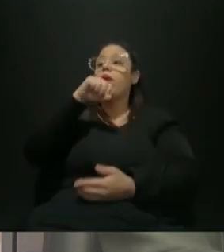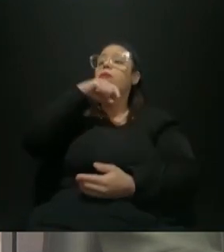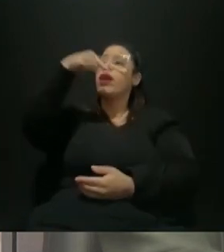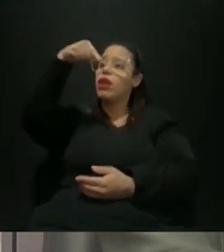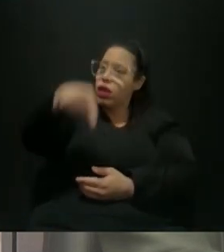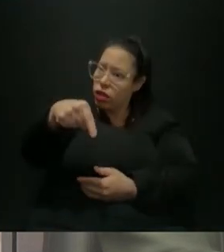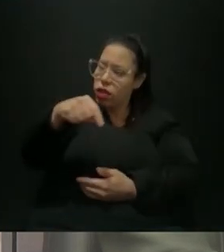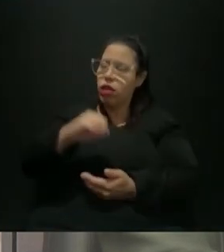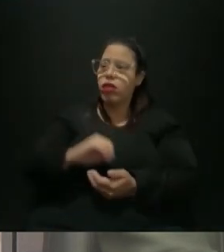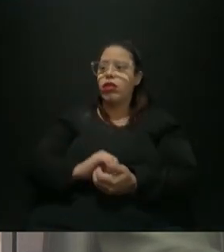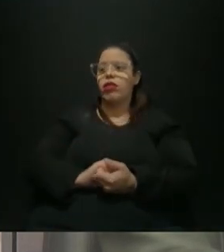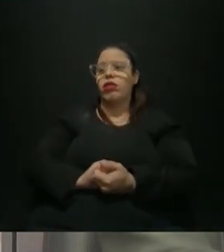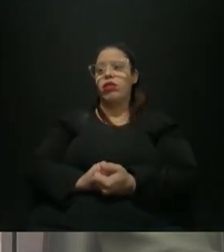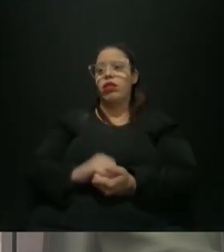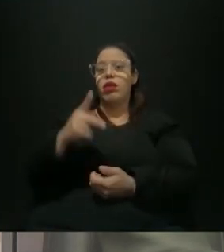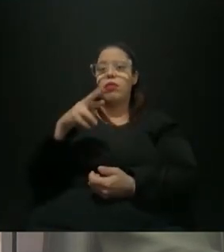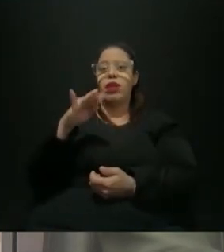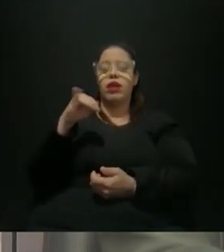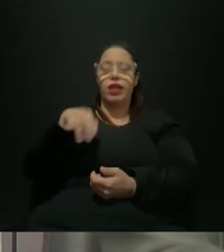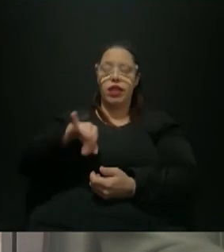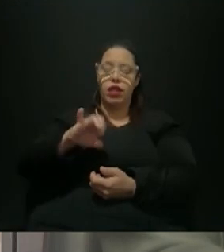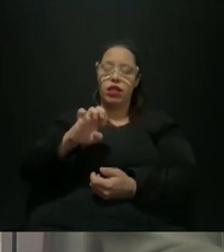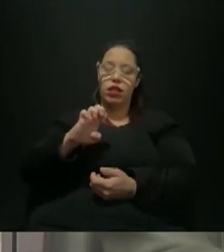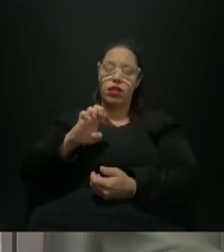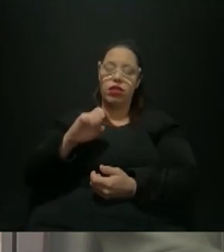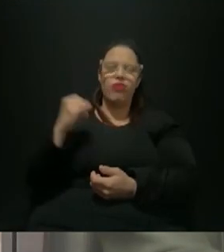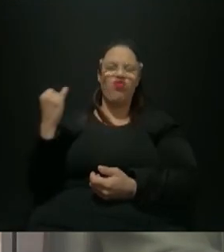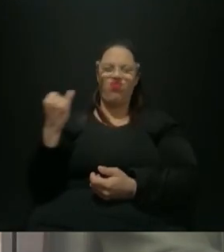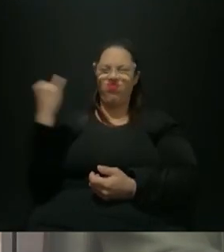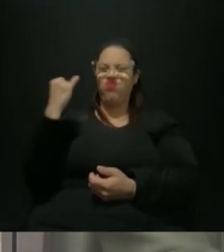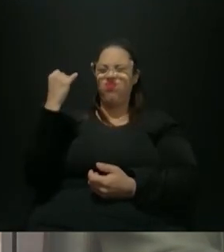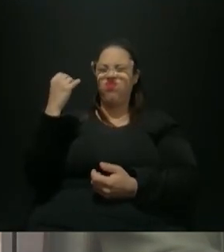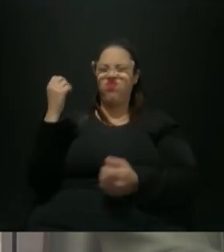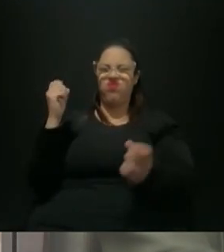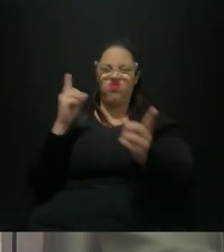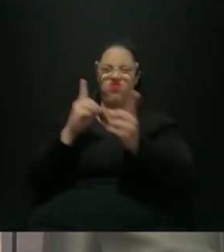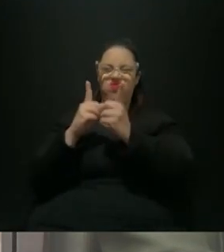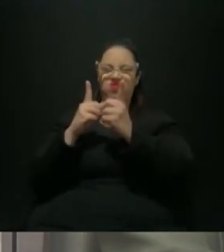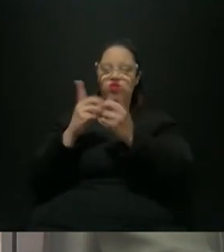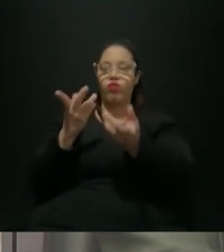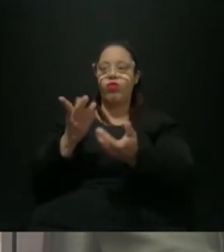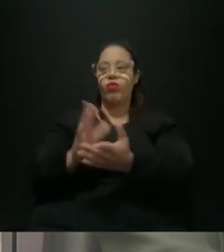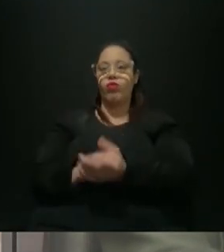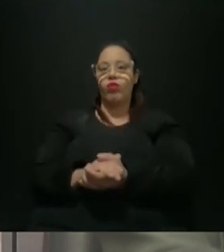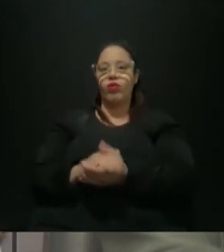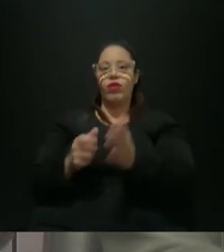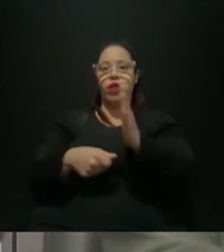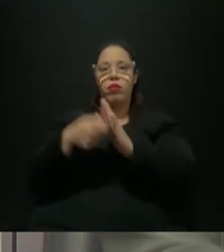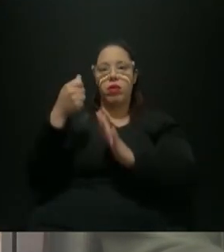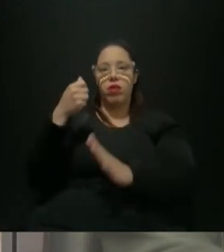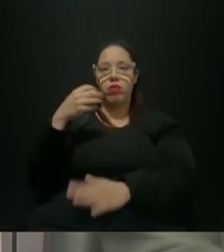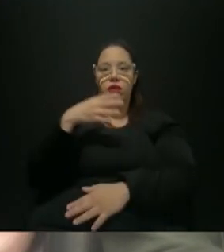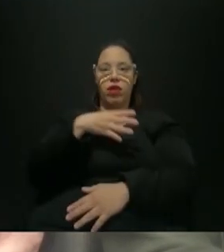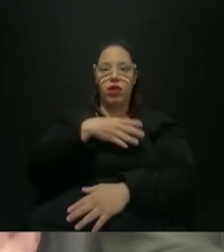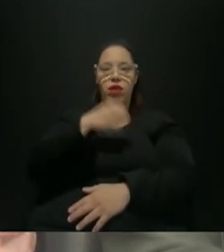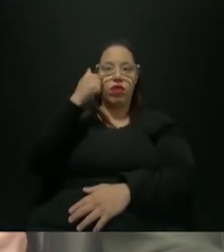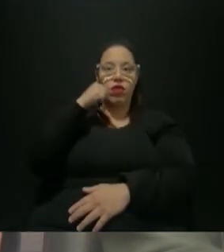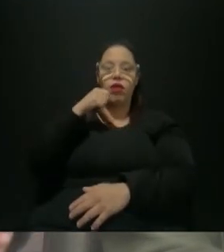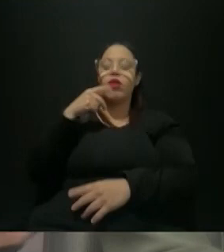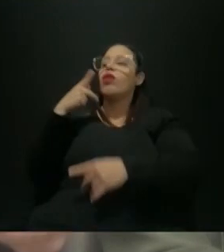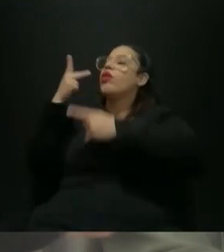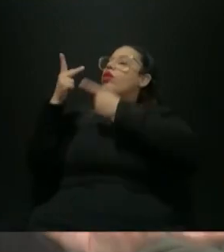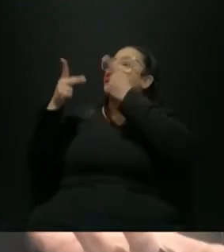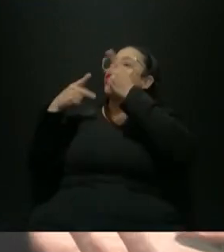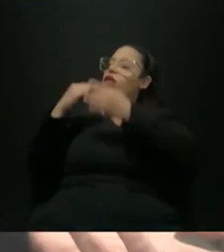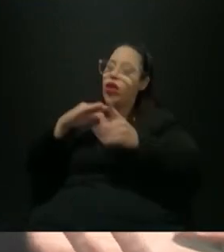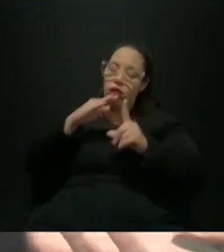da paternidade, a importância da presença da paternidade. Eu falo, a minha primeira filha, eu conversava com ela na barriga, porque